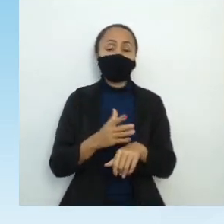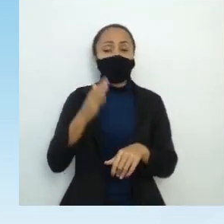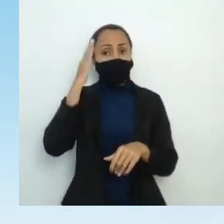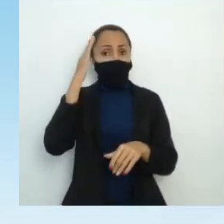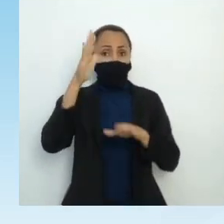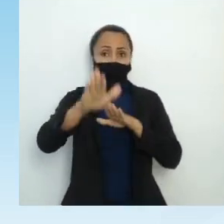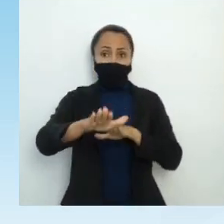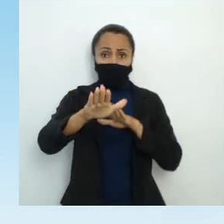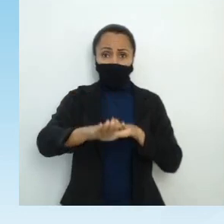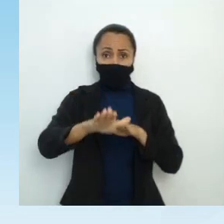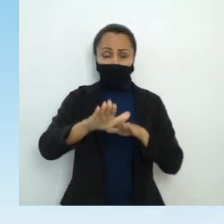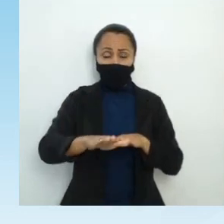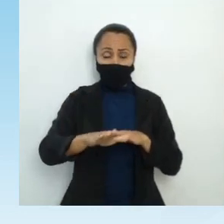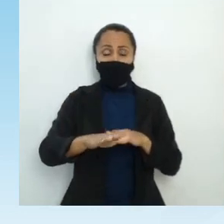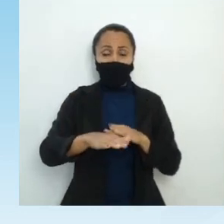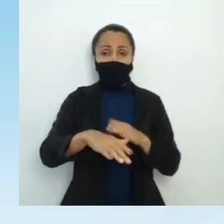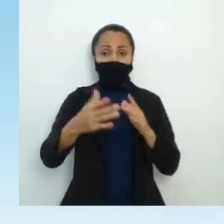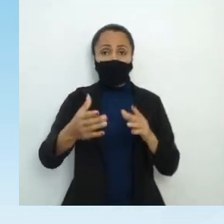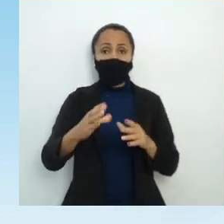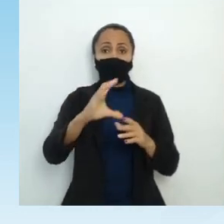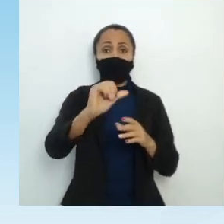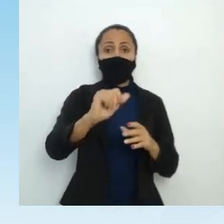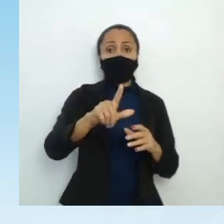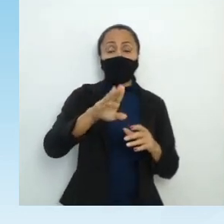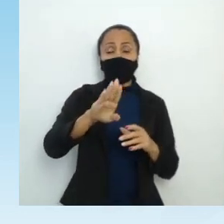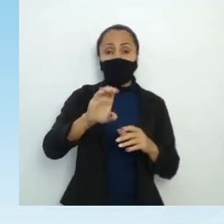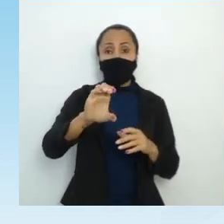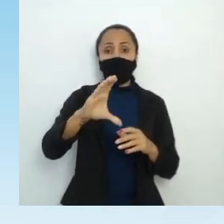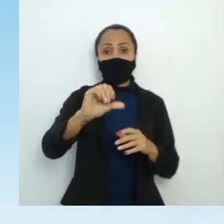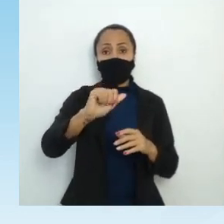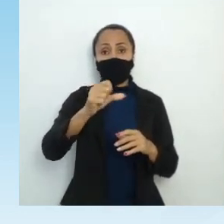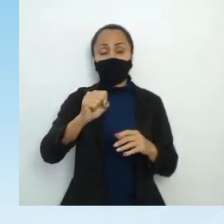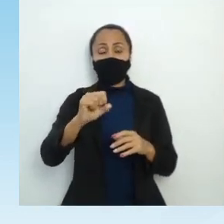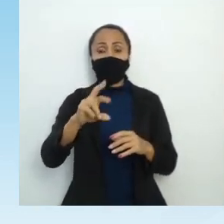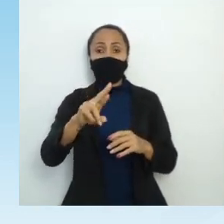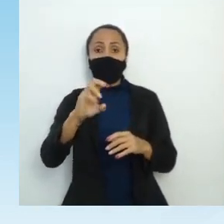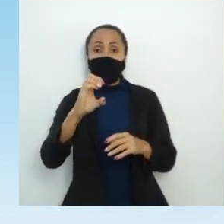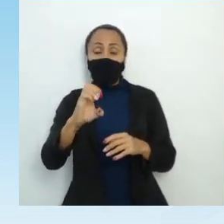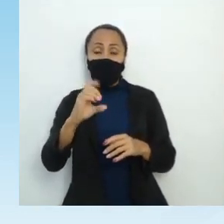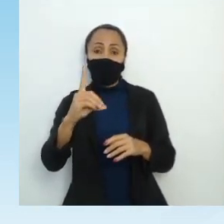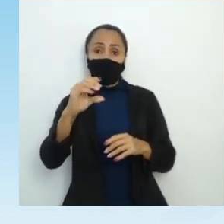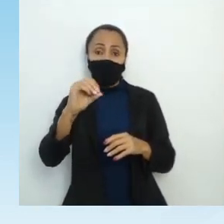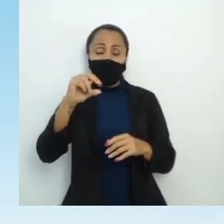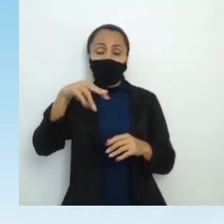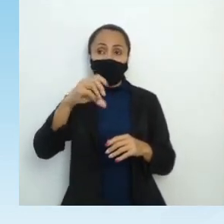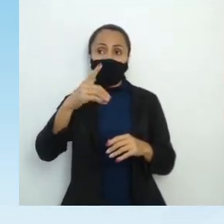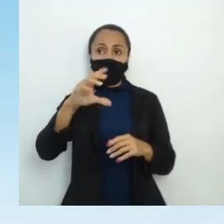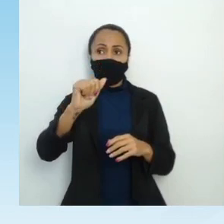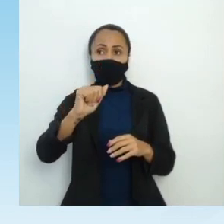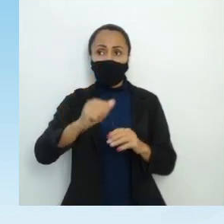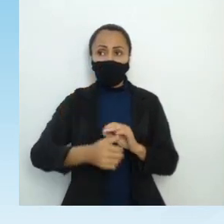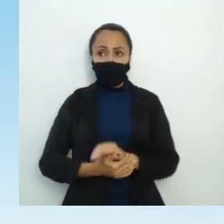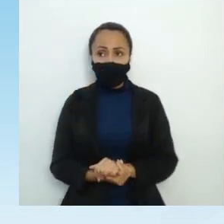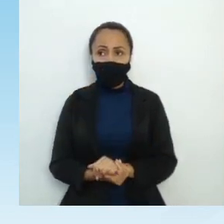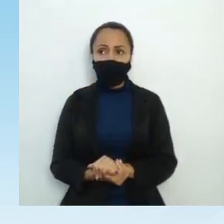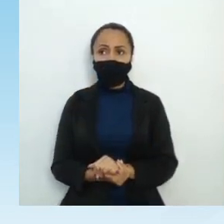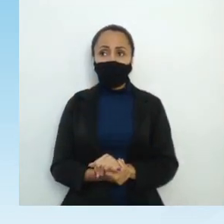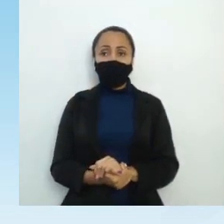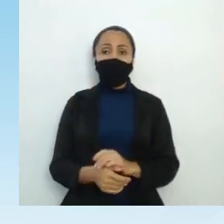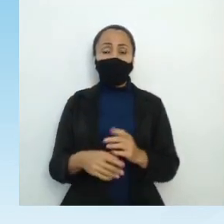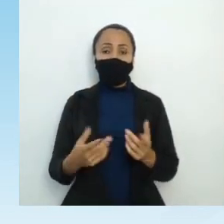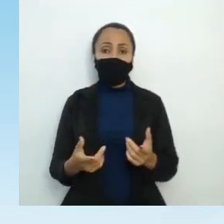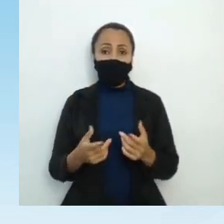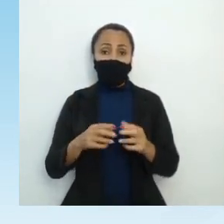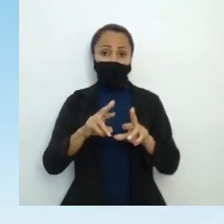de cabeças redondas. Isso porque eles não usavam daquela touca que era comum se utilizar naquela região, daquele cabelo